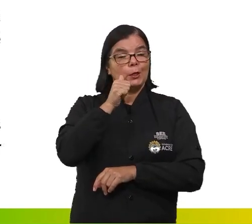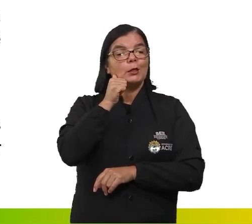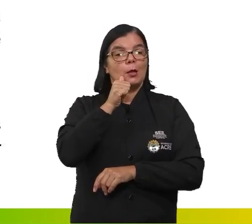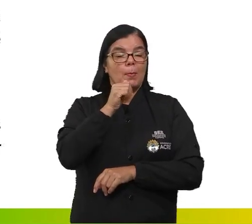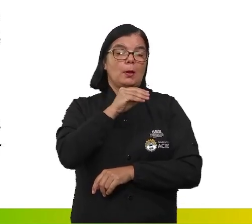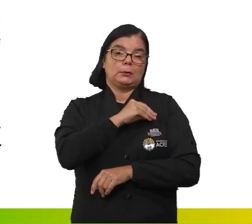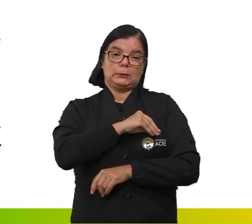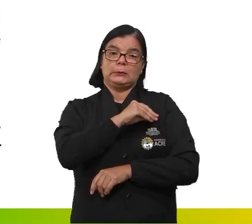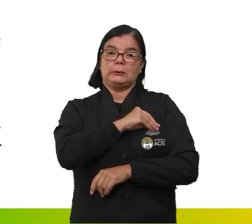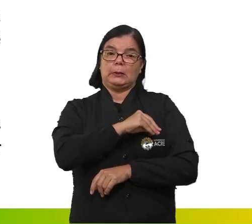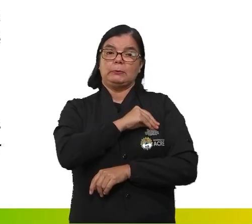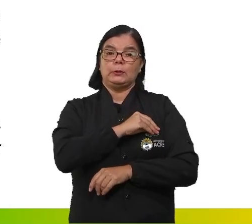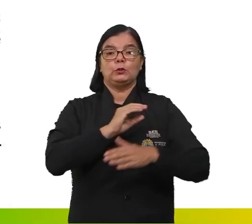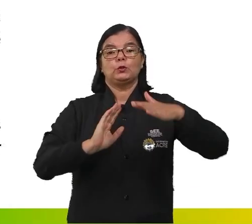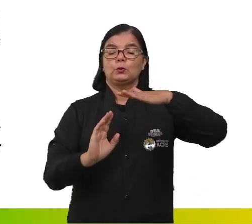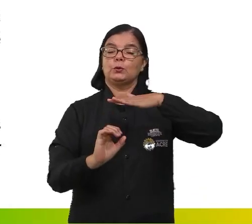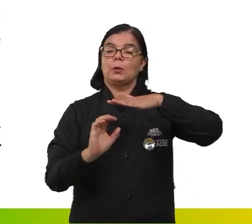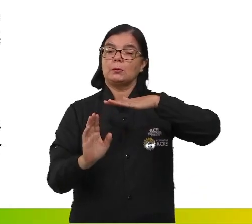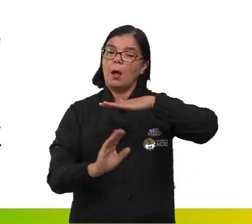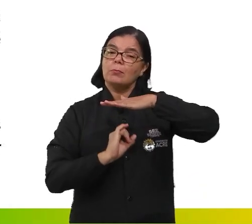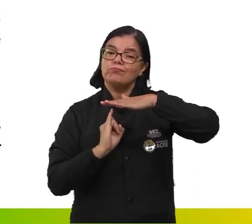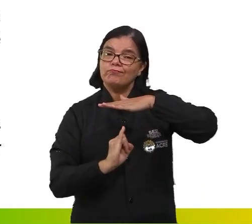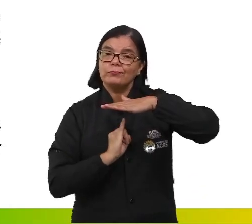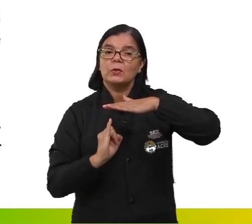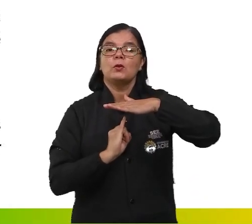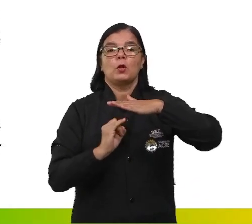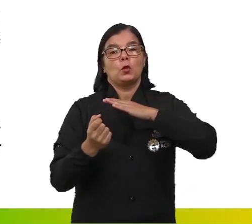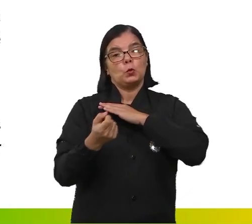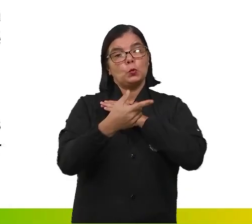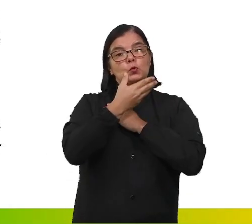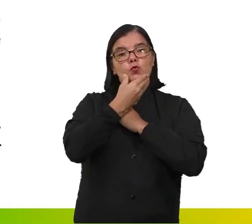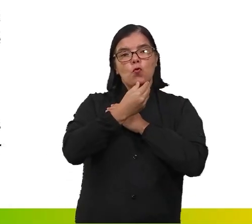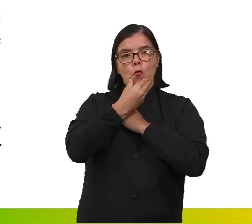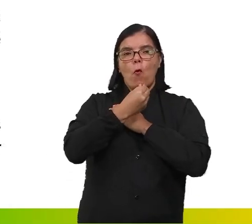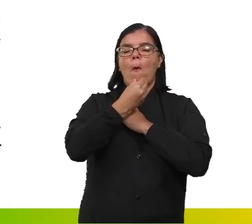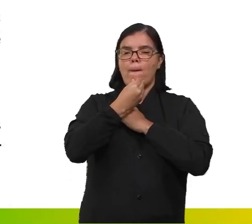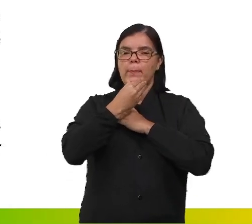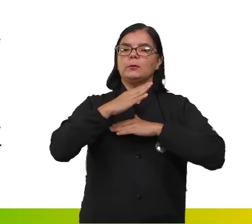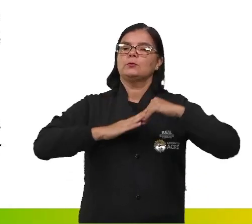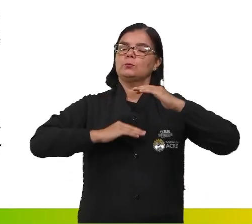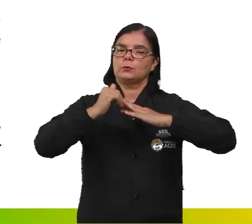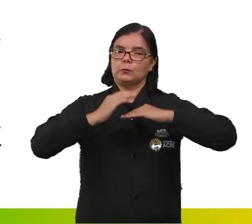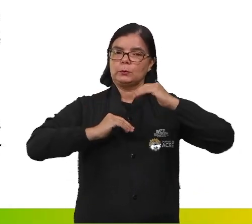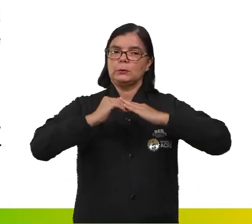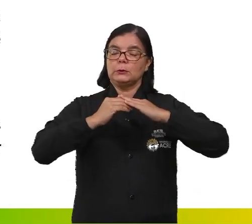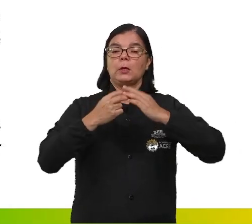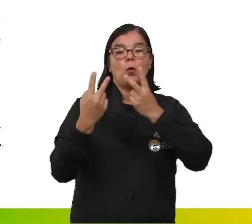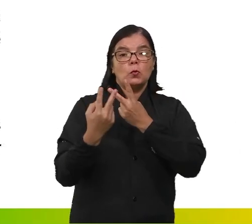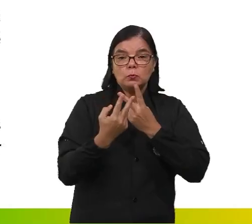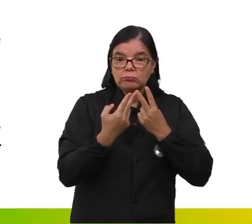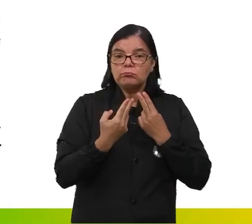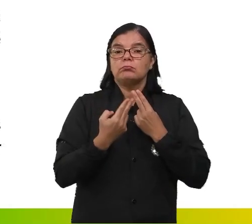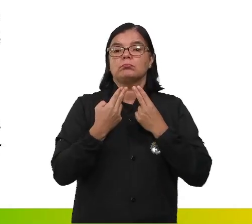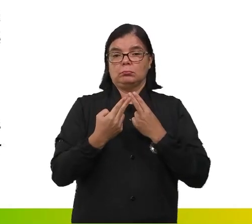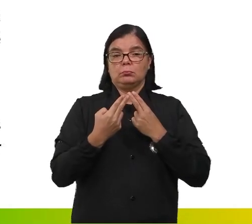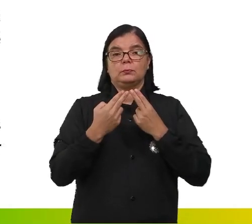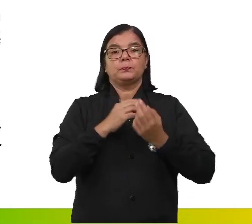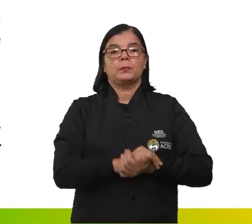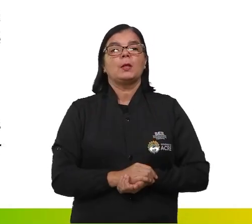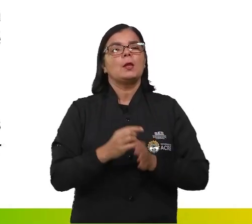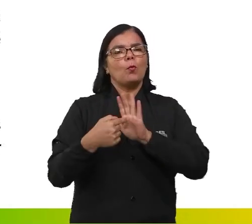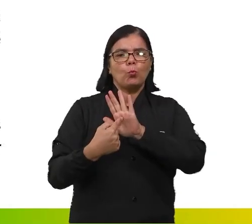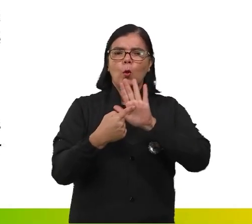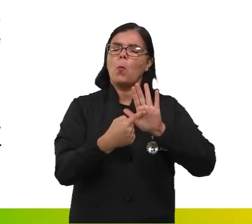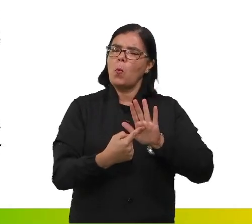a receber salários inferiores aos homens em cargos equivalentes. Então, exercendo a mesma função, o